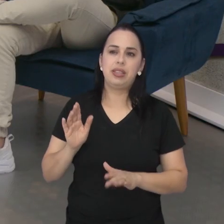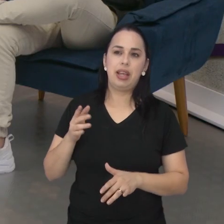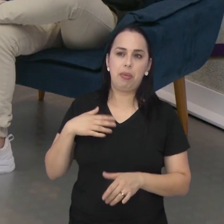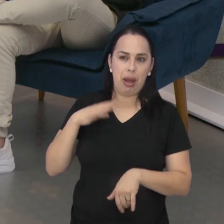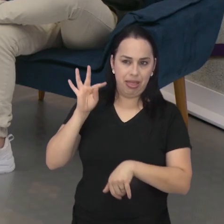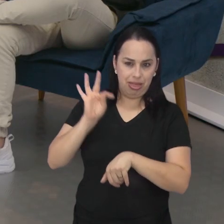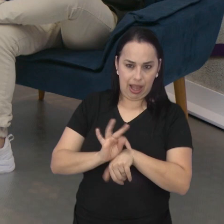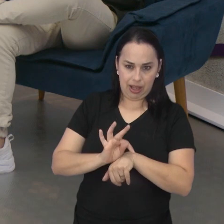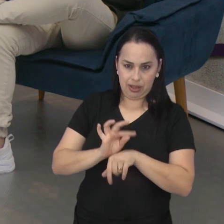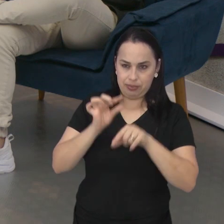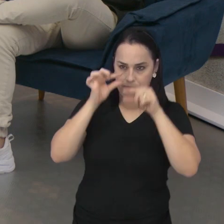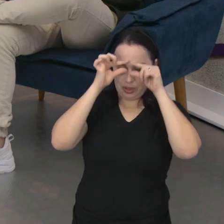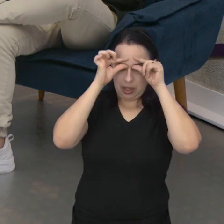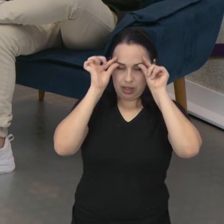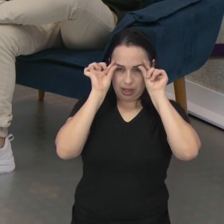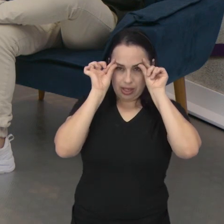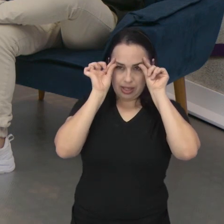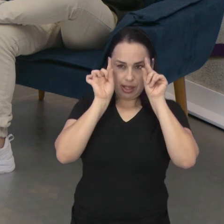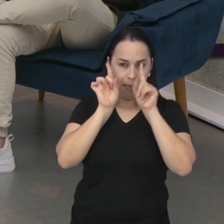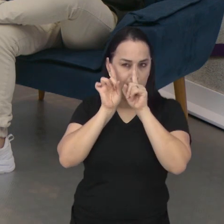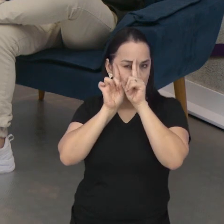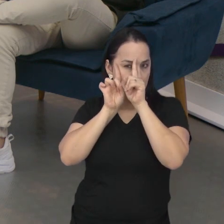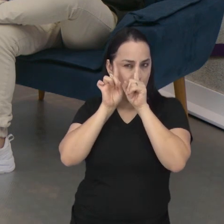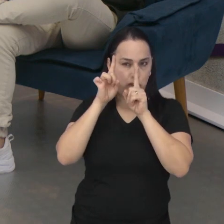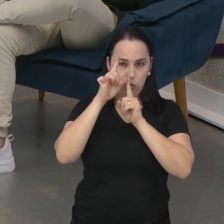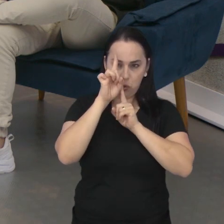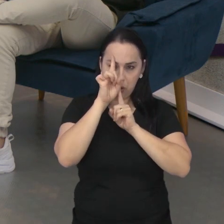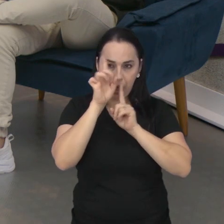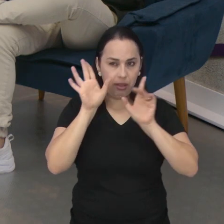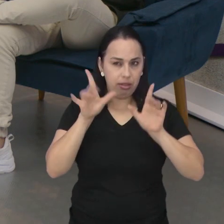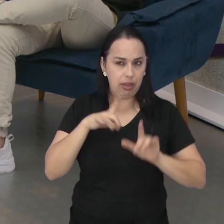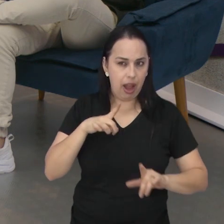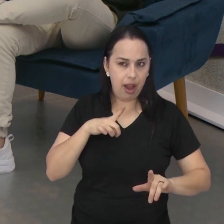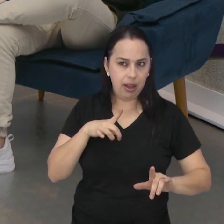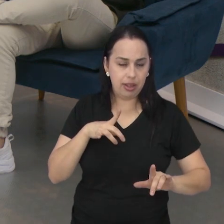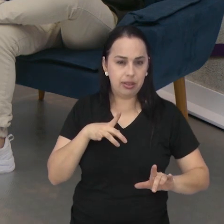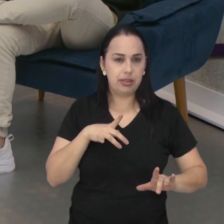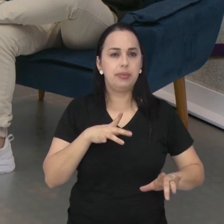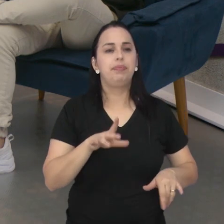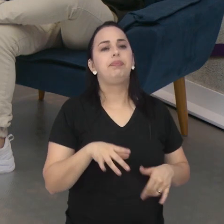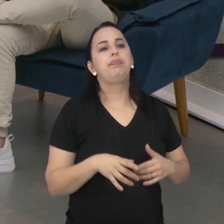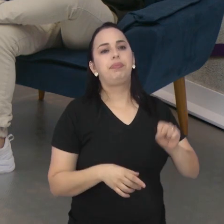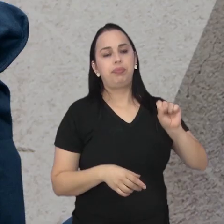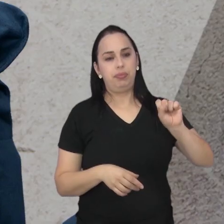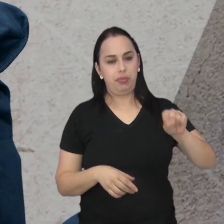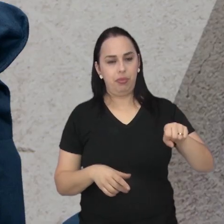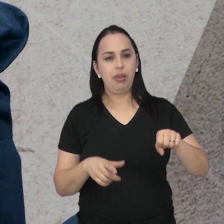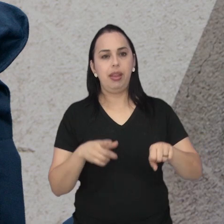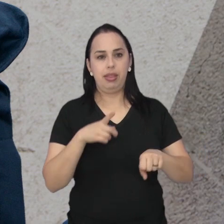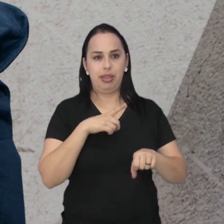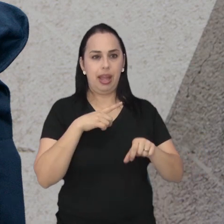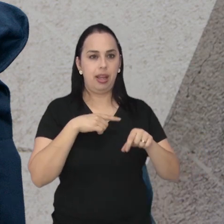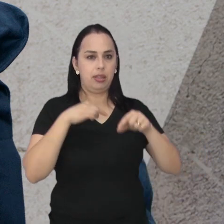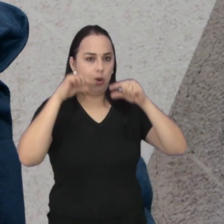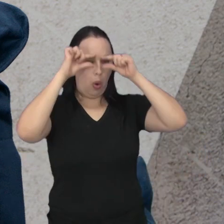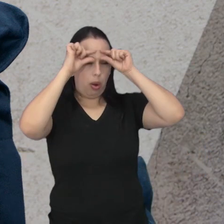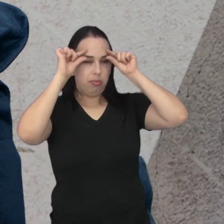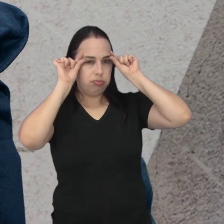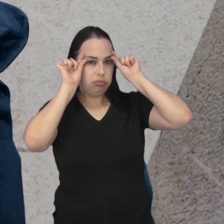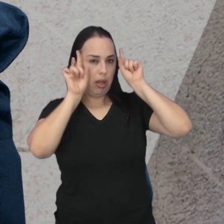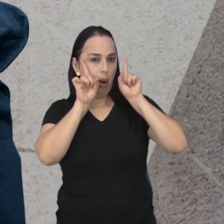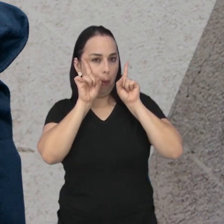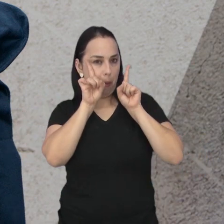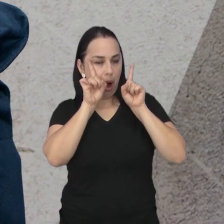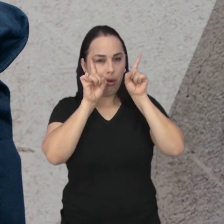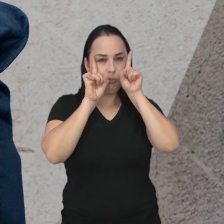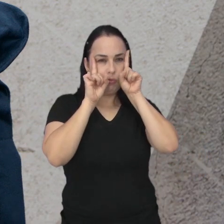o design da sobrancelha, você tem a medição e tal. Tem essas técnicas junto? Sim, né? Existem as